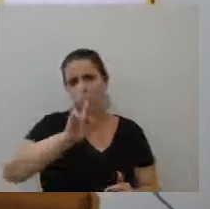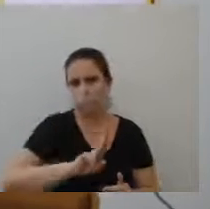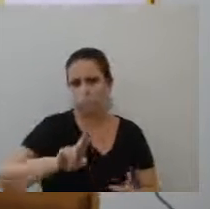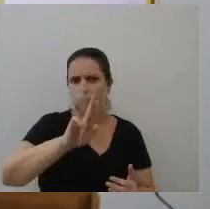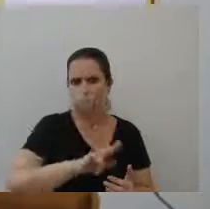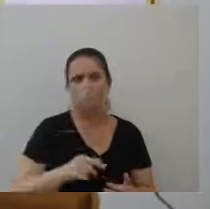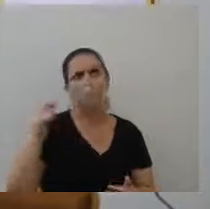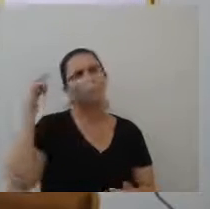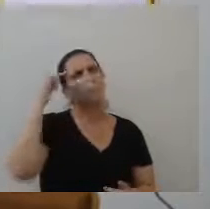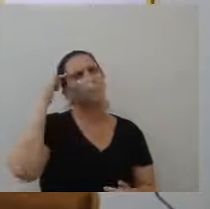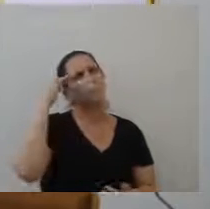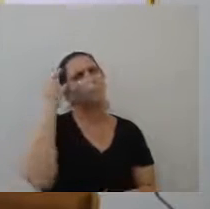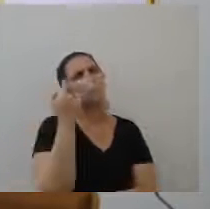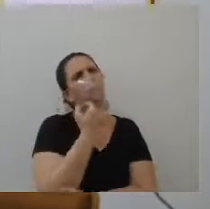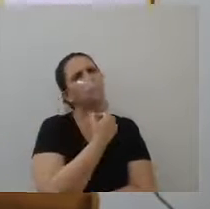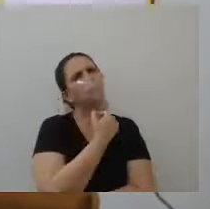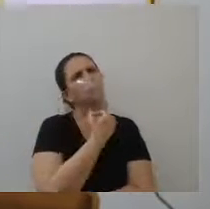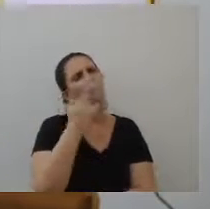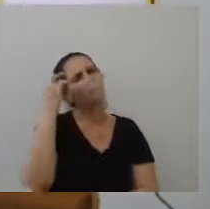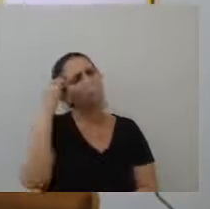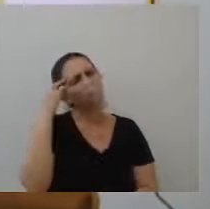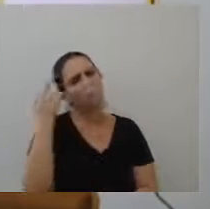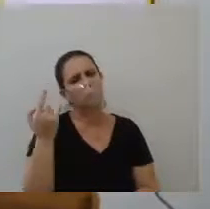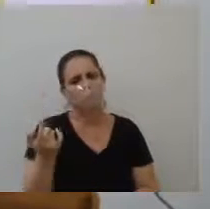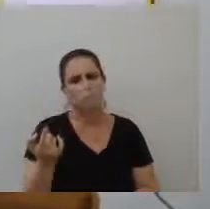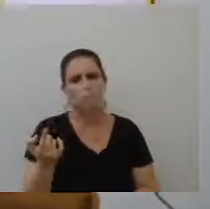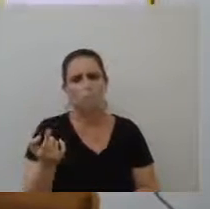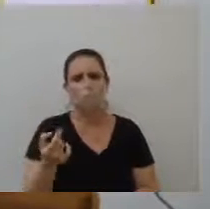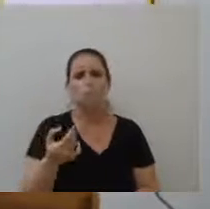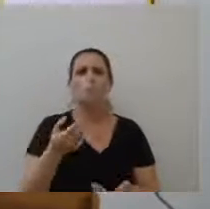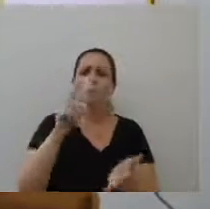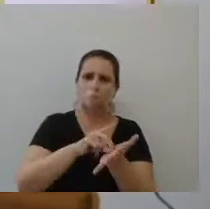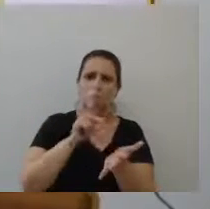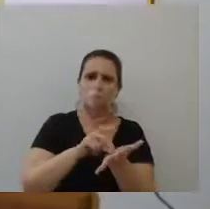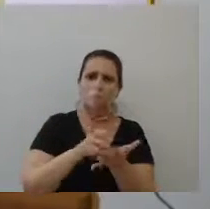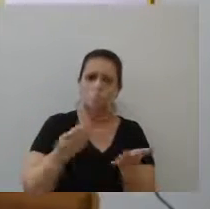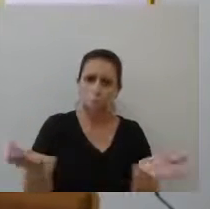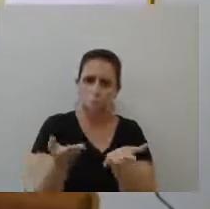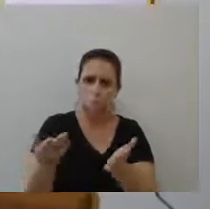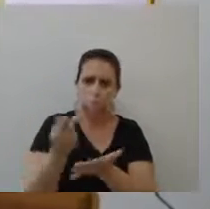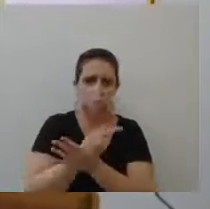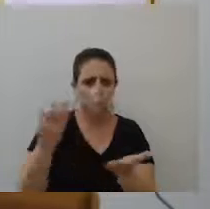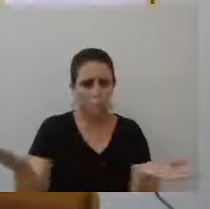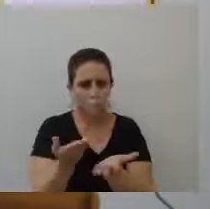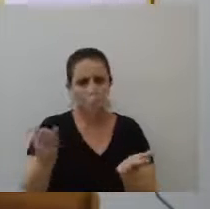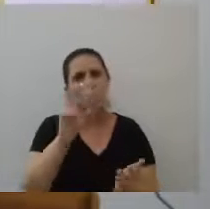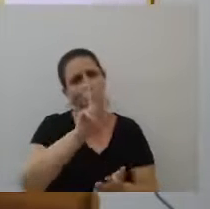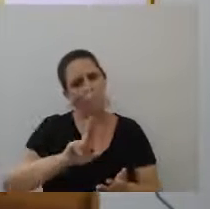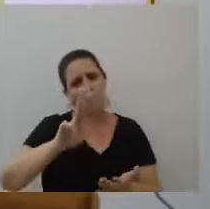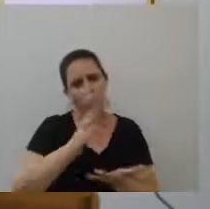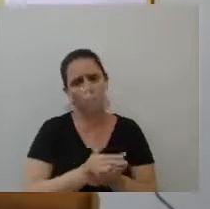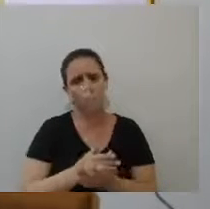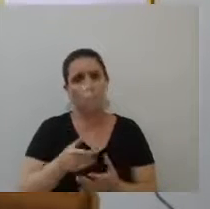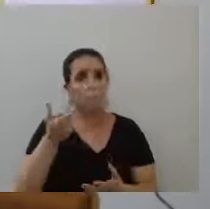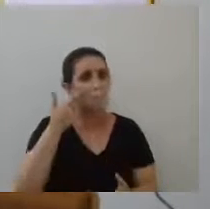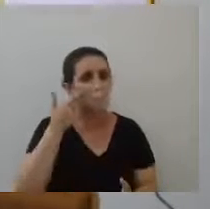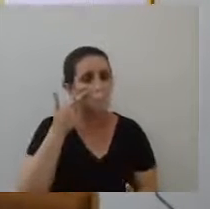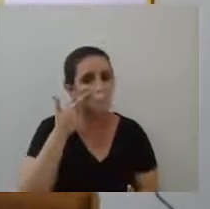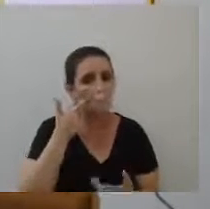uma olhada. Uma postagem de Facebook. O Facebook ainda está sendo utilizado. Eu sei que hoje em dia